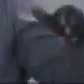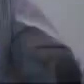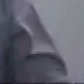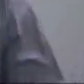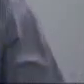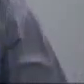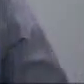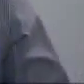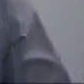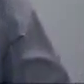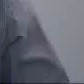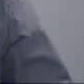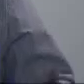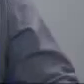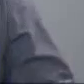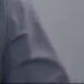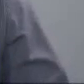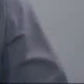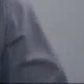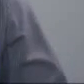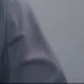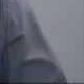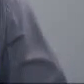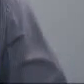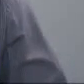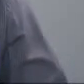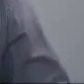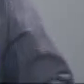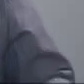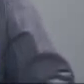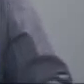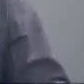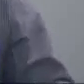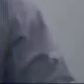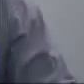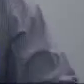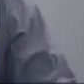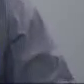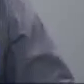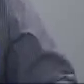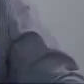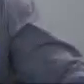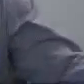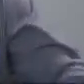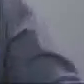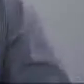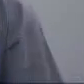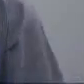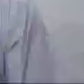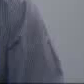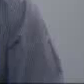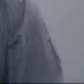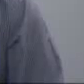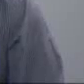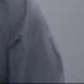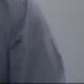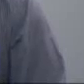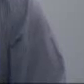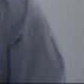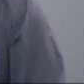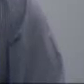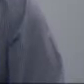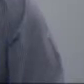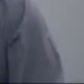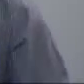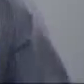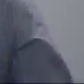mais que esteja boa, mas a árvore não é a árvore adequada para aquele tipo de calçada, entendeu? Então ela destrói praticamente a calçada, impede a passagem de